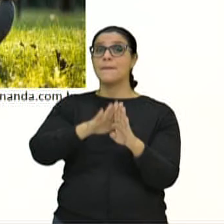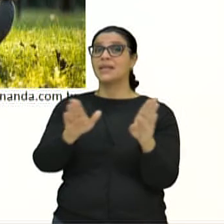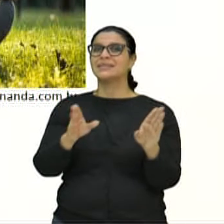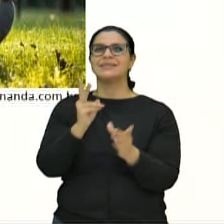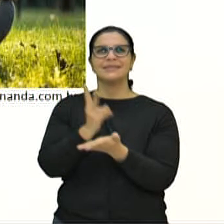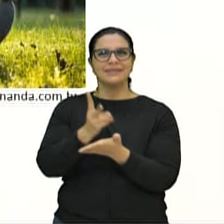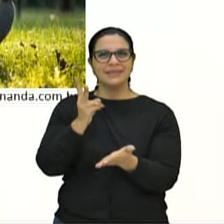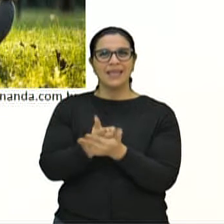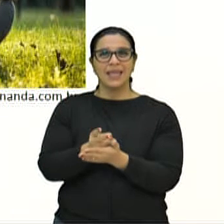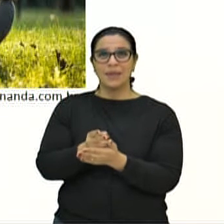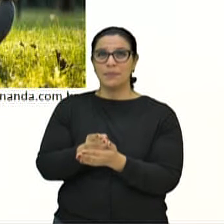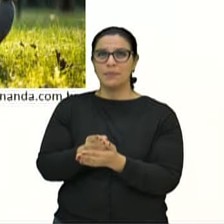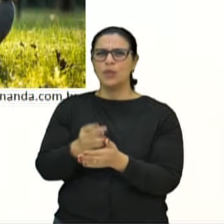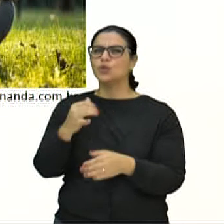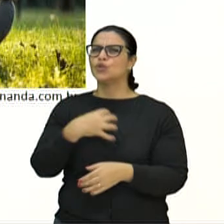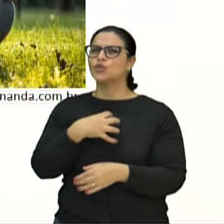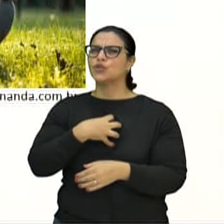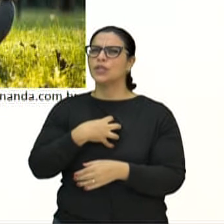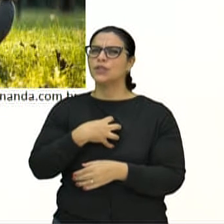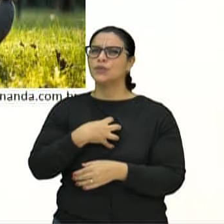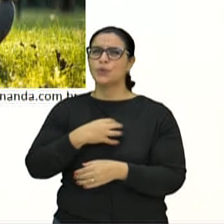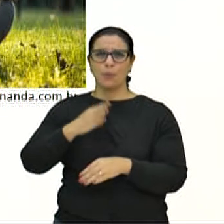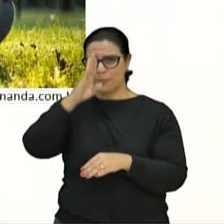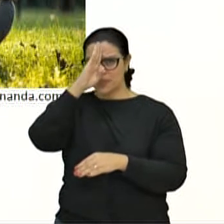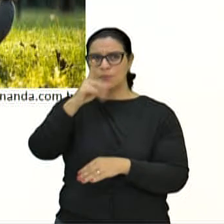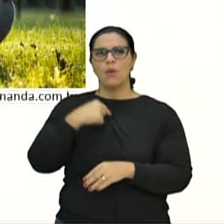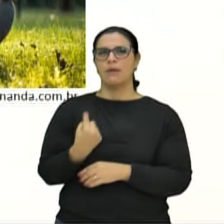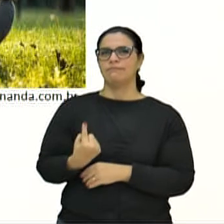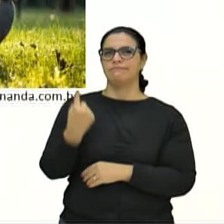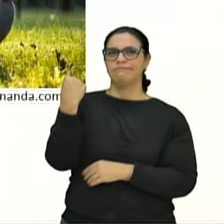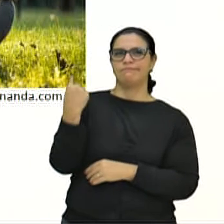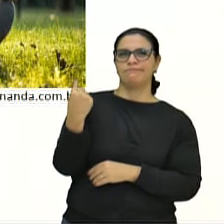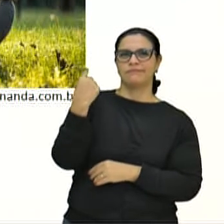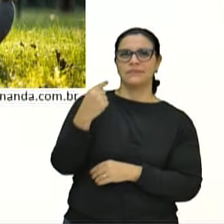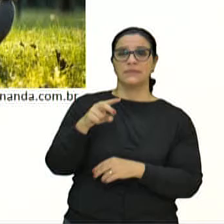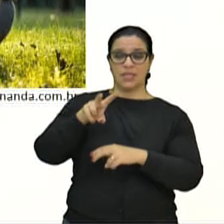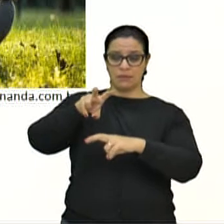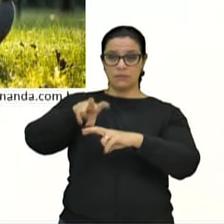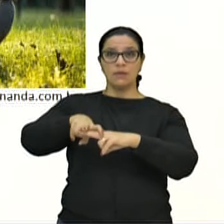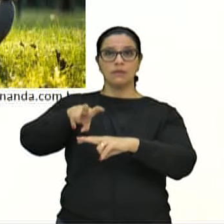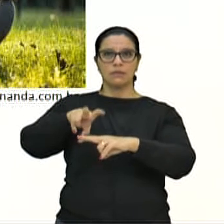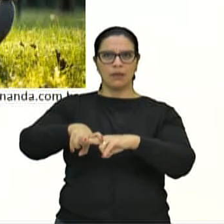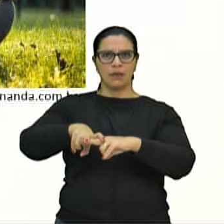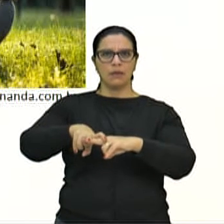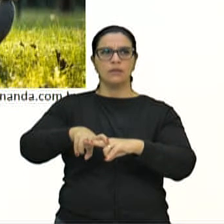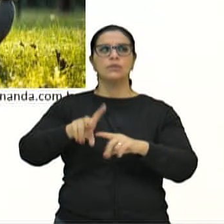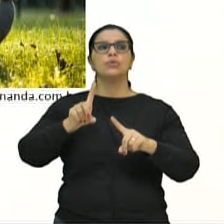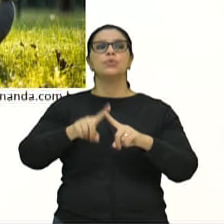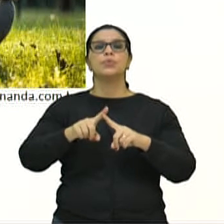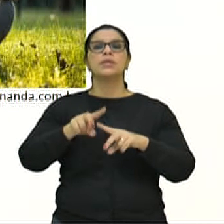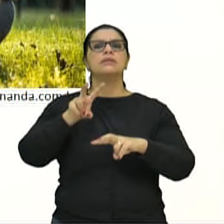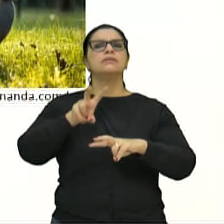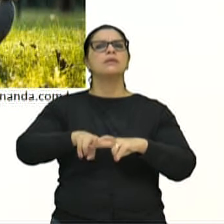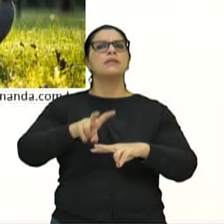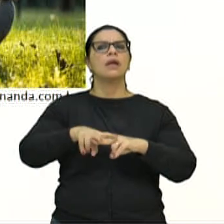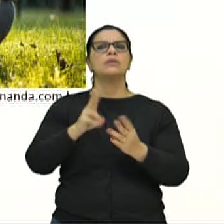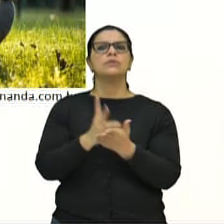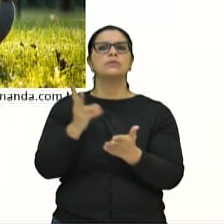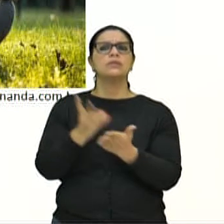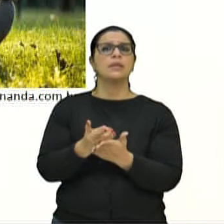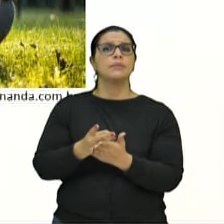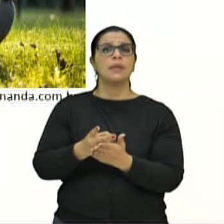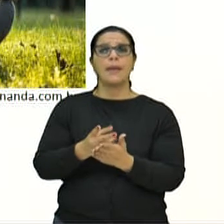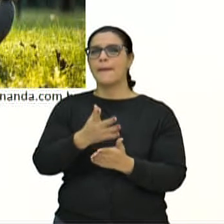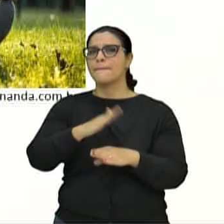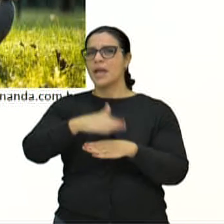principal meio, a principal maneira que ele vai estar sendo praticado é sentado. Por que a maneira sentada é a mais